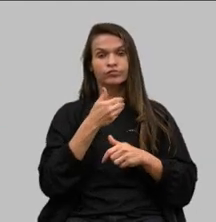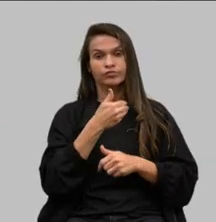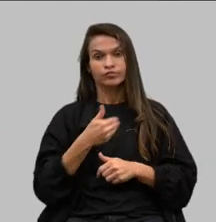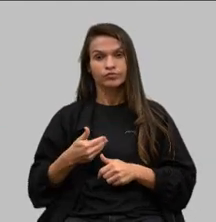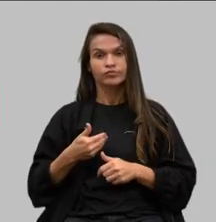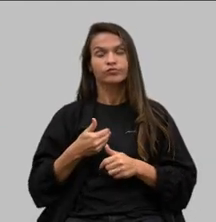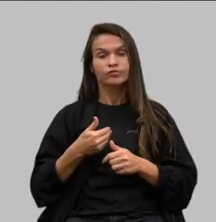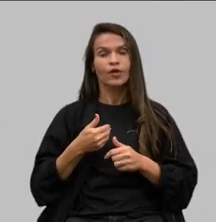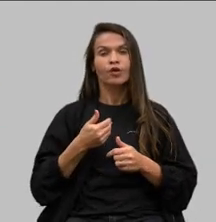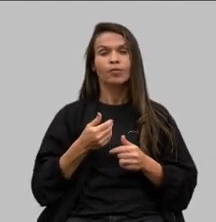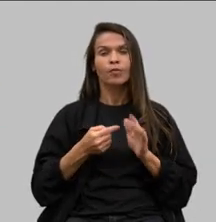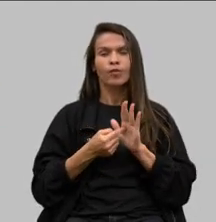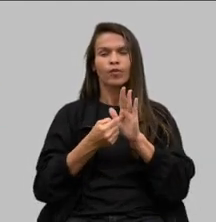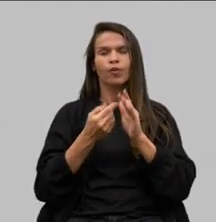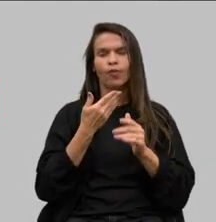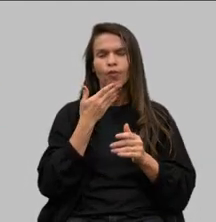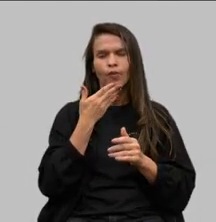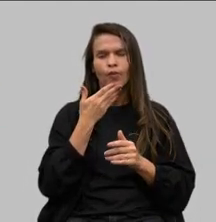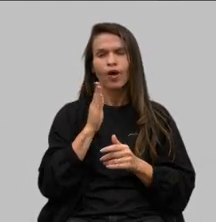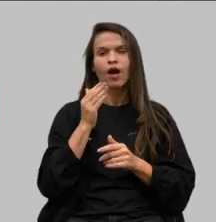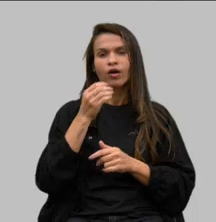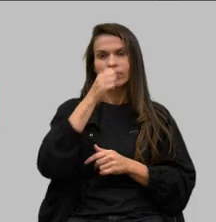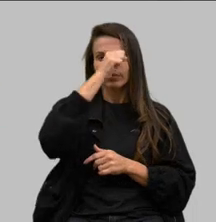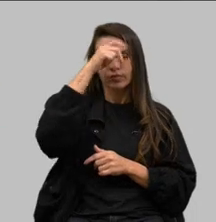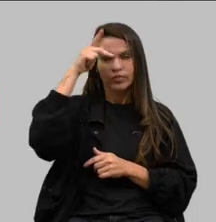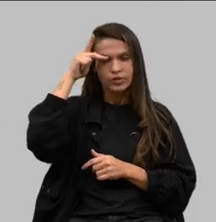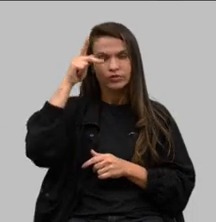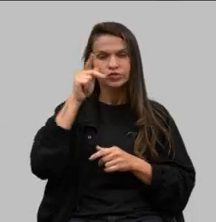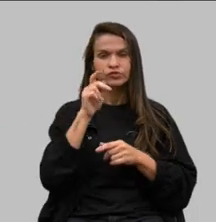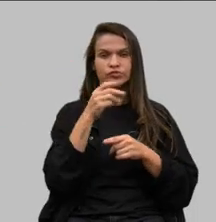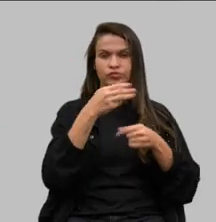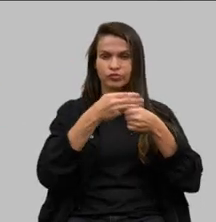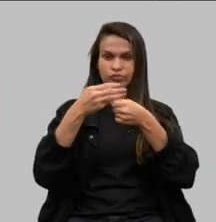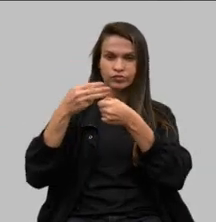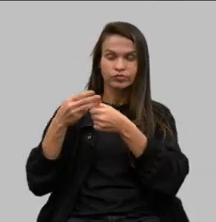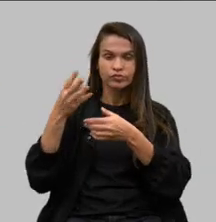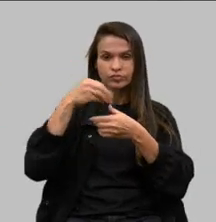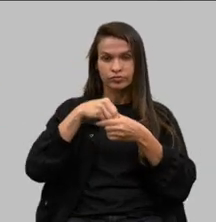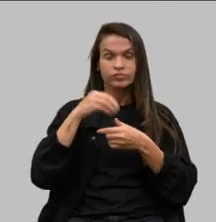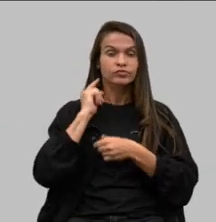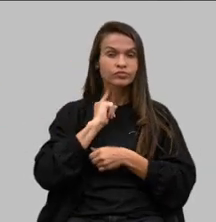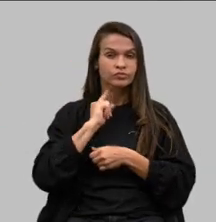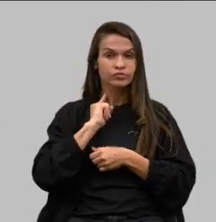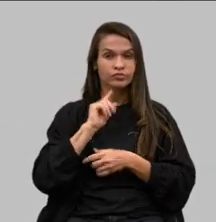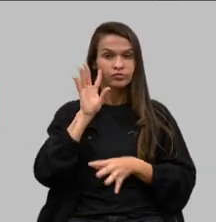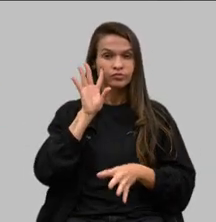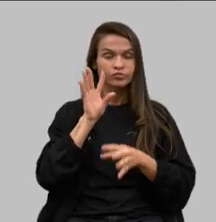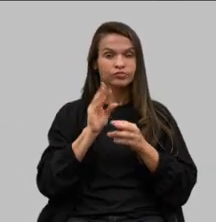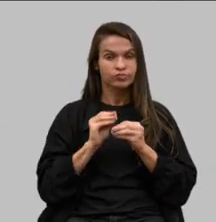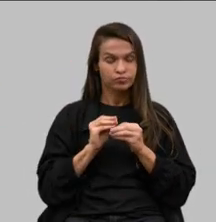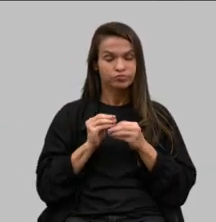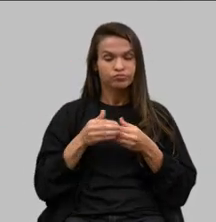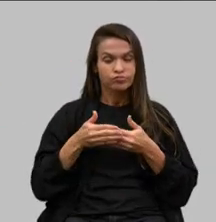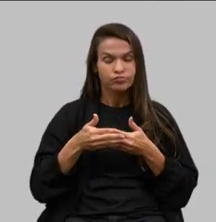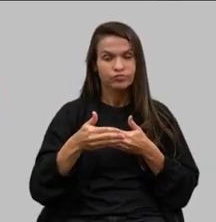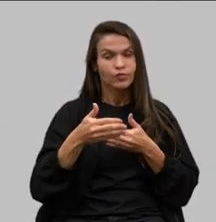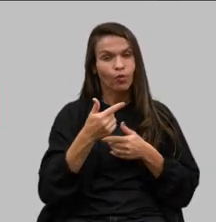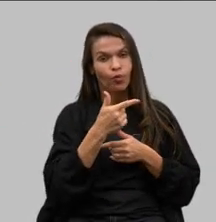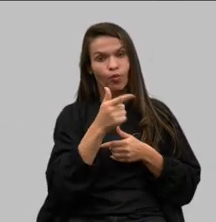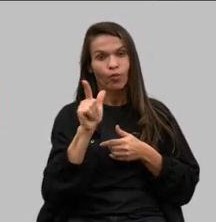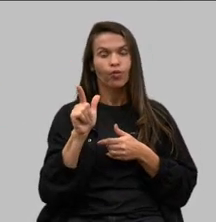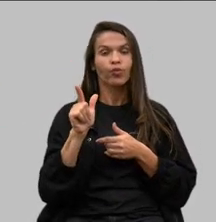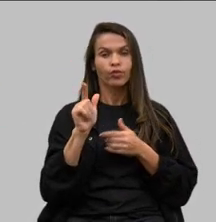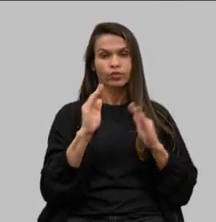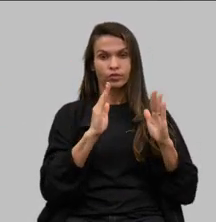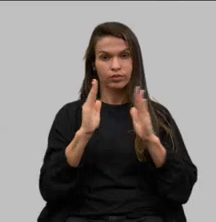realizam licenciamento em todo o estado de min Gerais e vamos concluir em breve uma outra etapa que